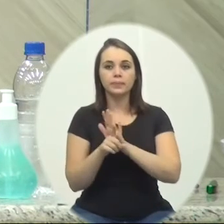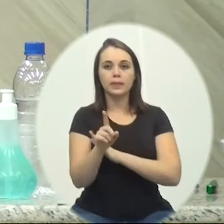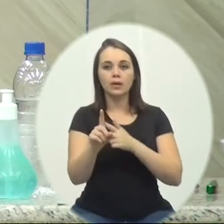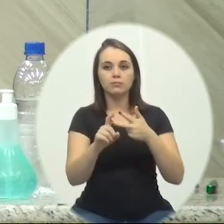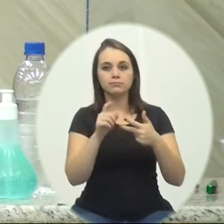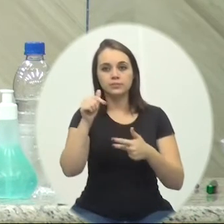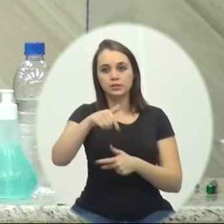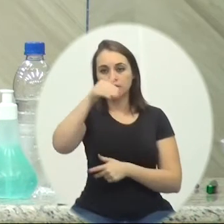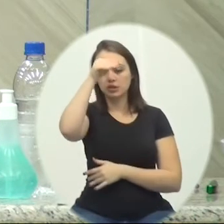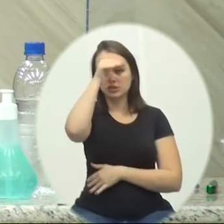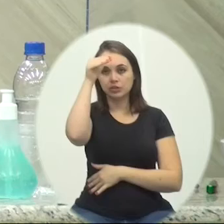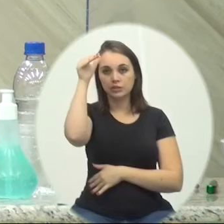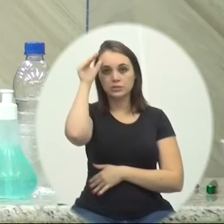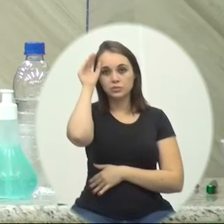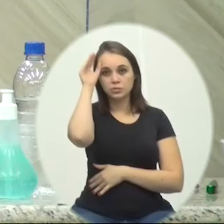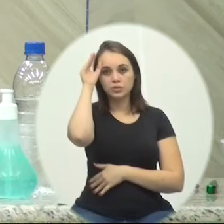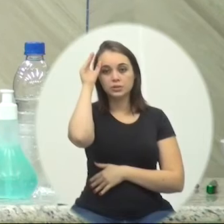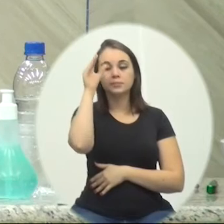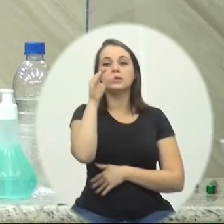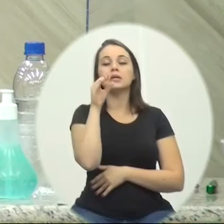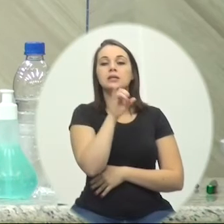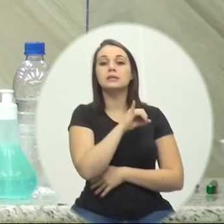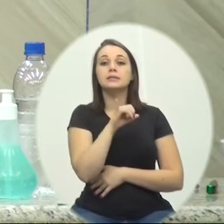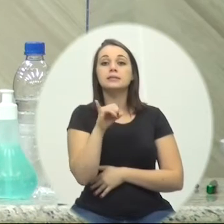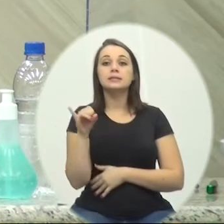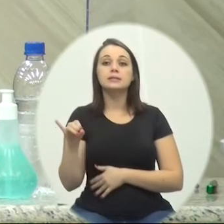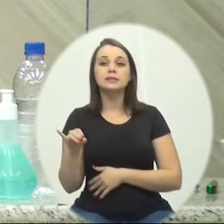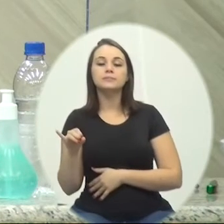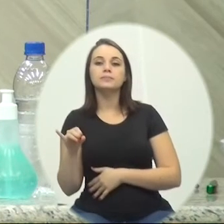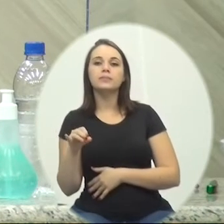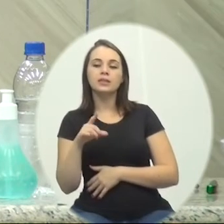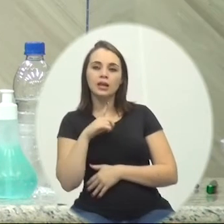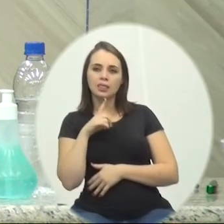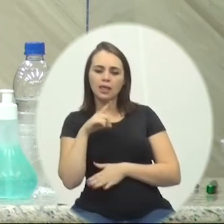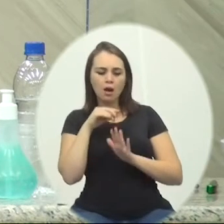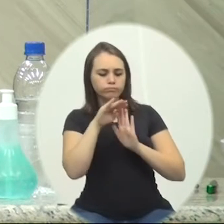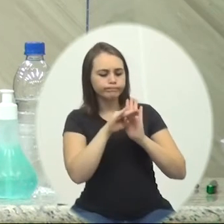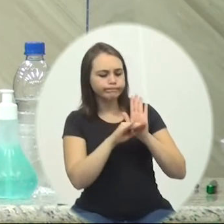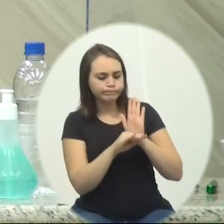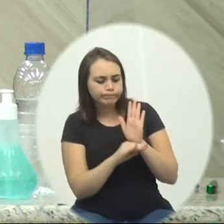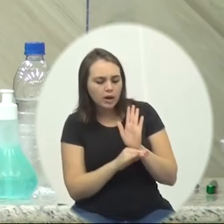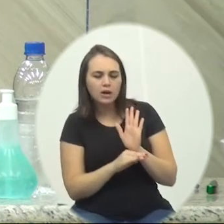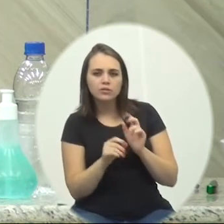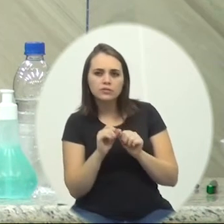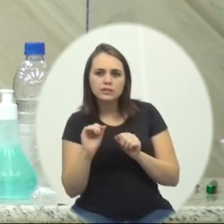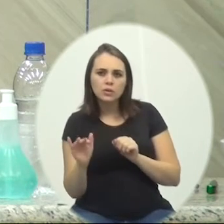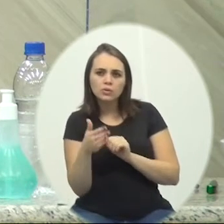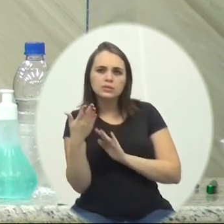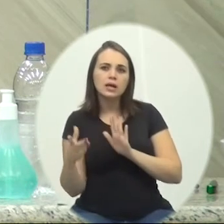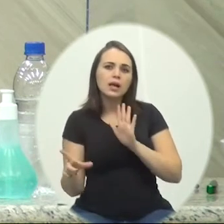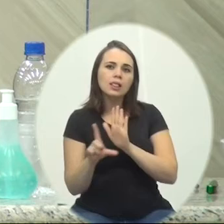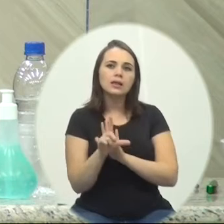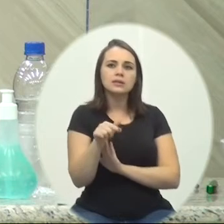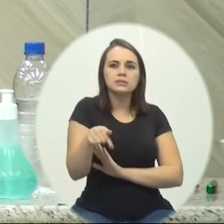ao chefe do Poder Executivo Municipal, questionando sobre se há cronograma de implementação da Lei